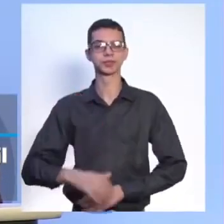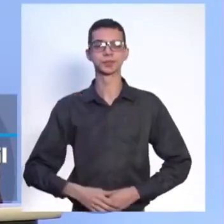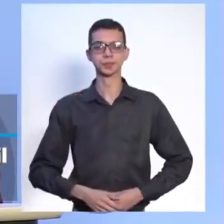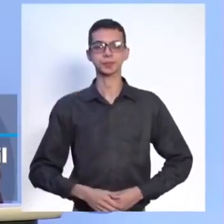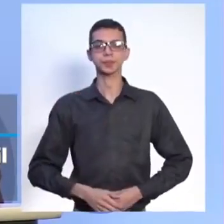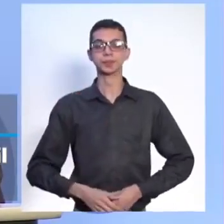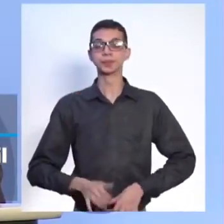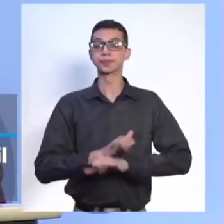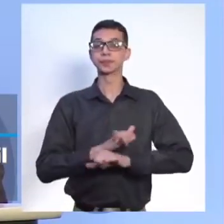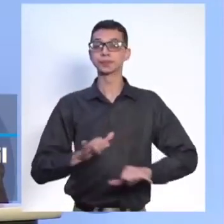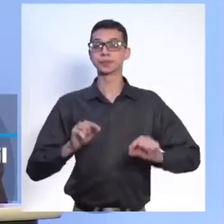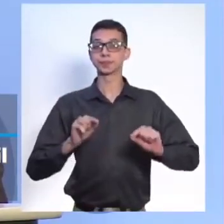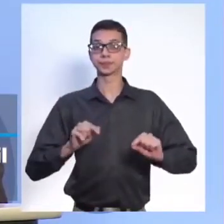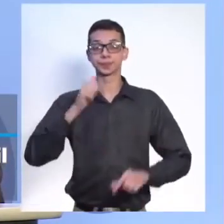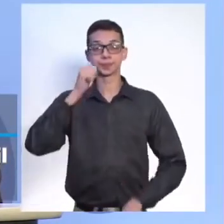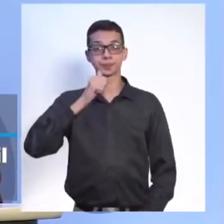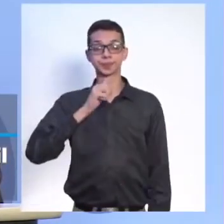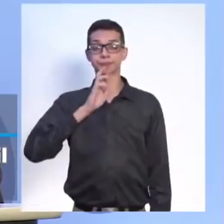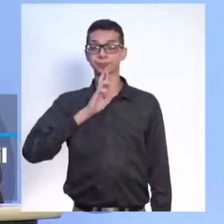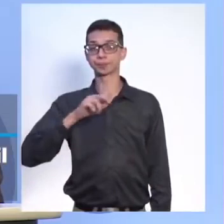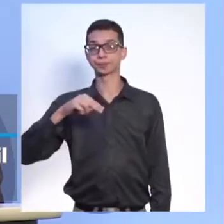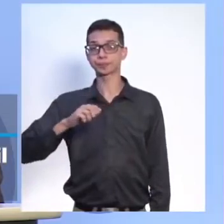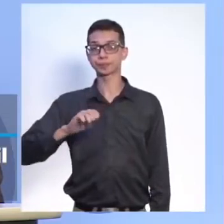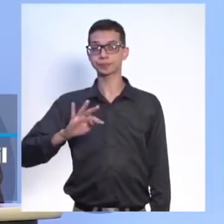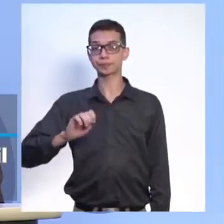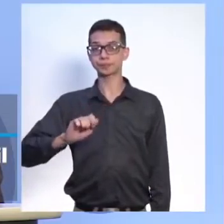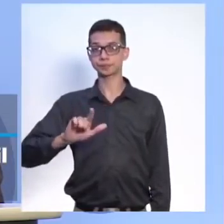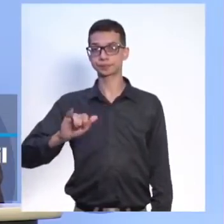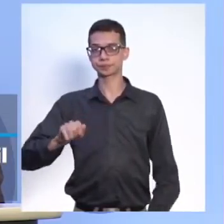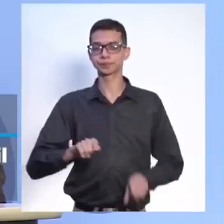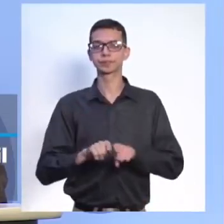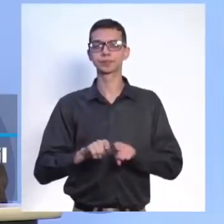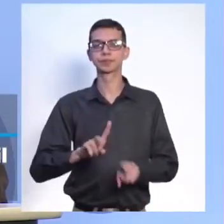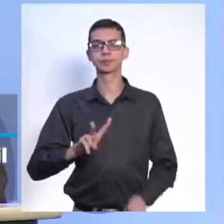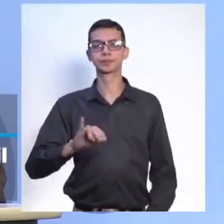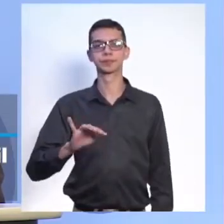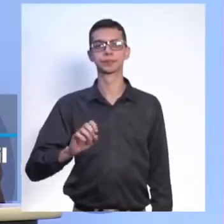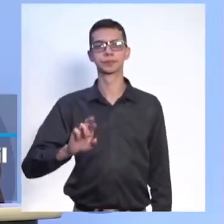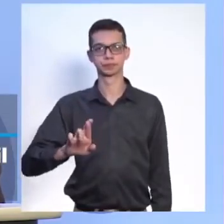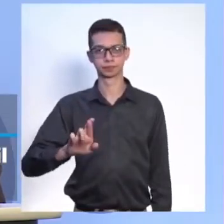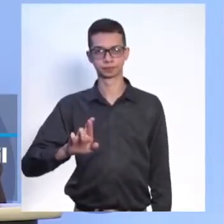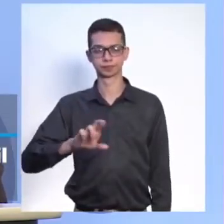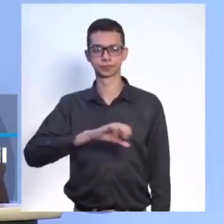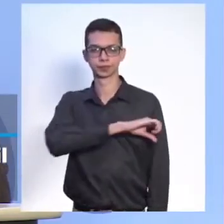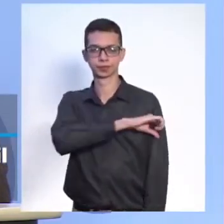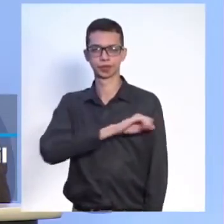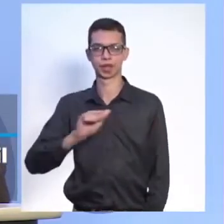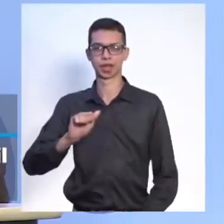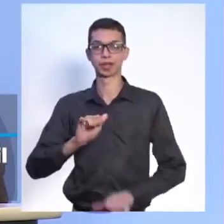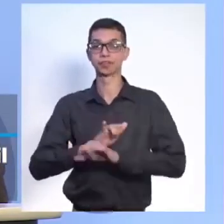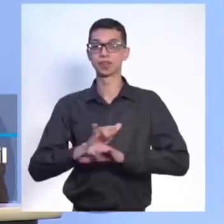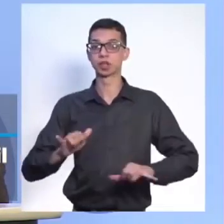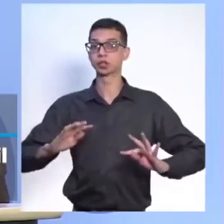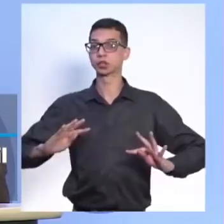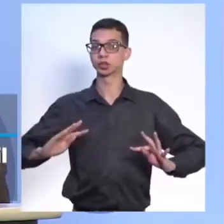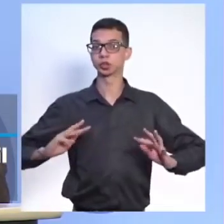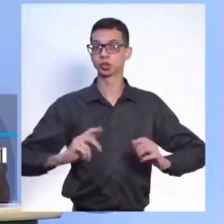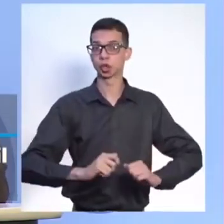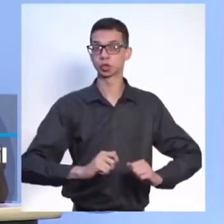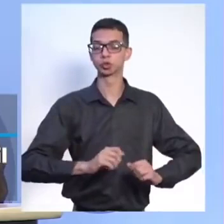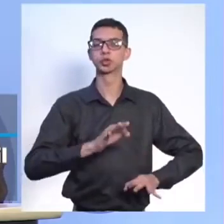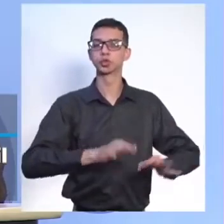né, traz a resposta da Natália e do Vitor, do 9º A, que responderam: colocaria todos para responder